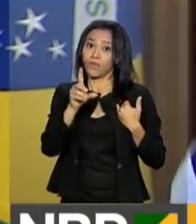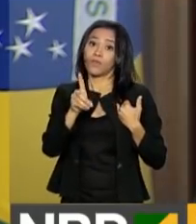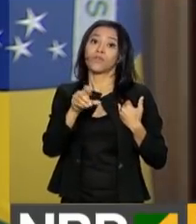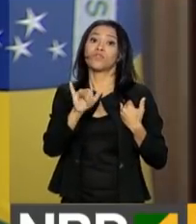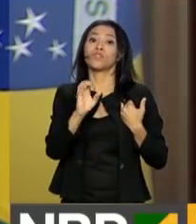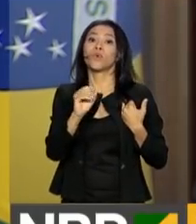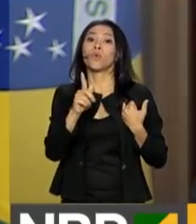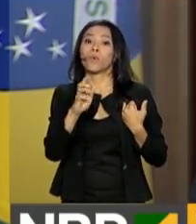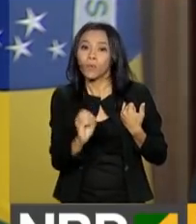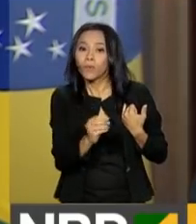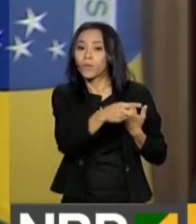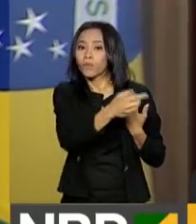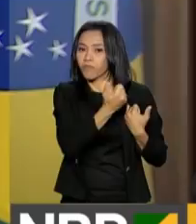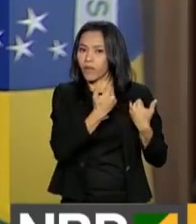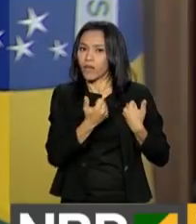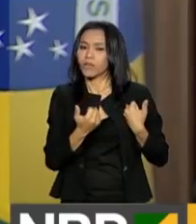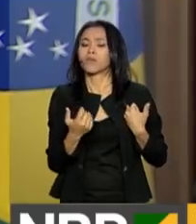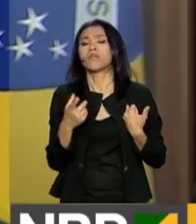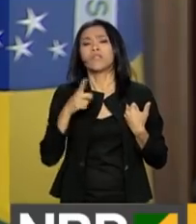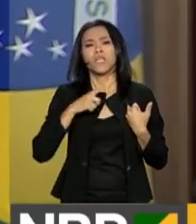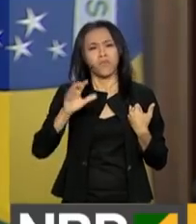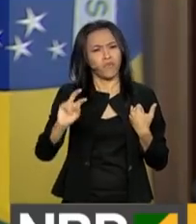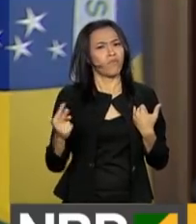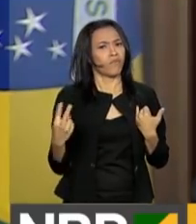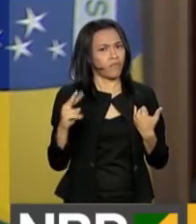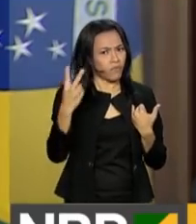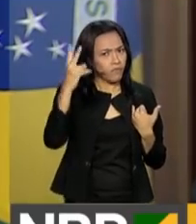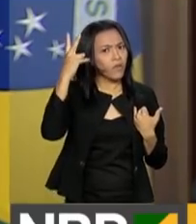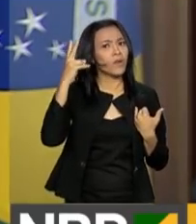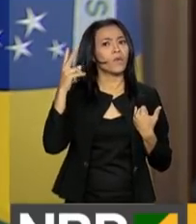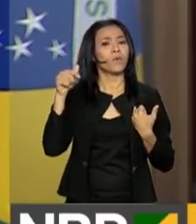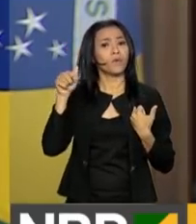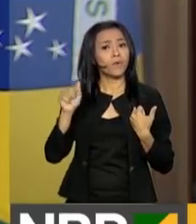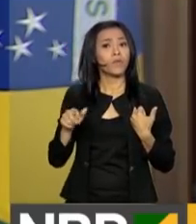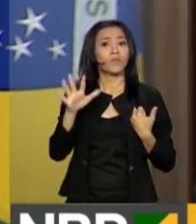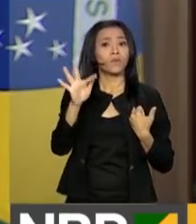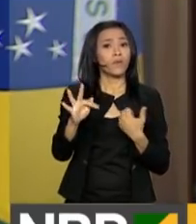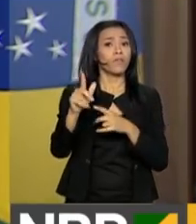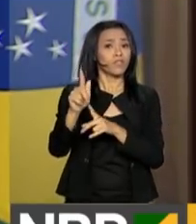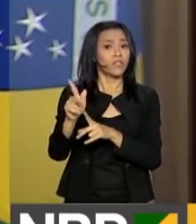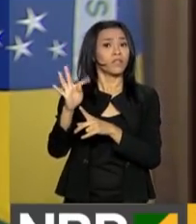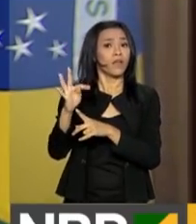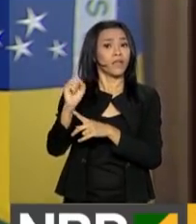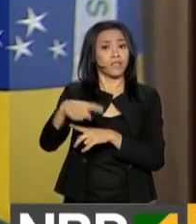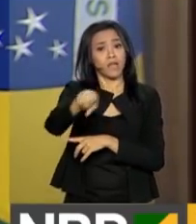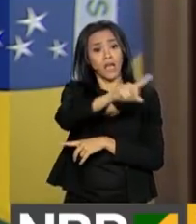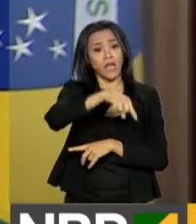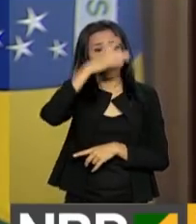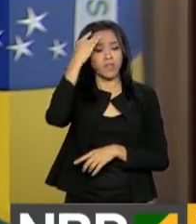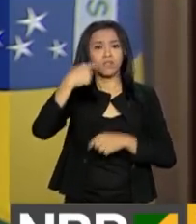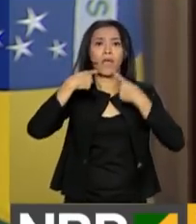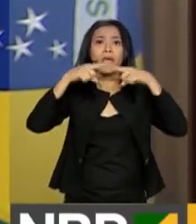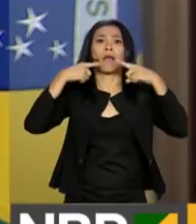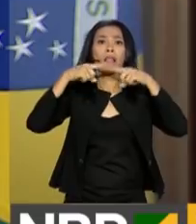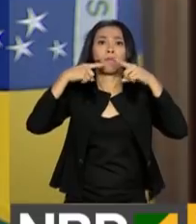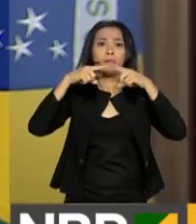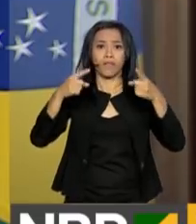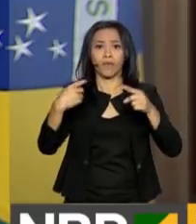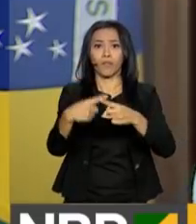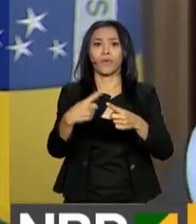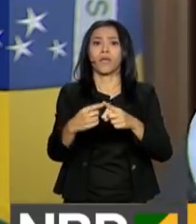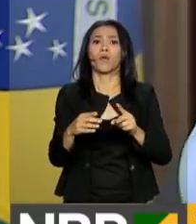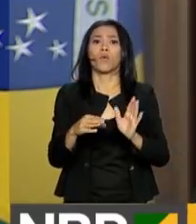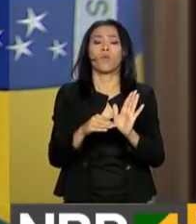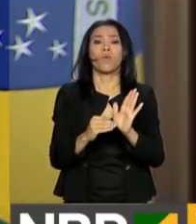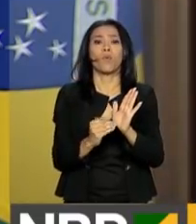revalorização dos dos rendimentos do fundo de garantia os trabalhadores reclamavam muito dos rendimentos eram modestos e